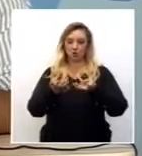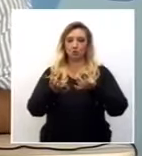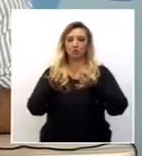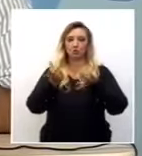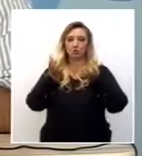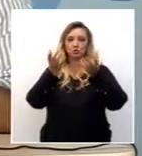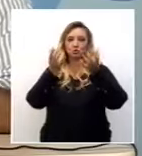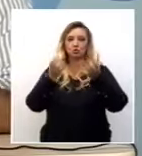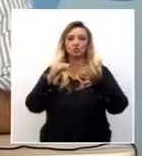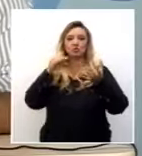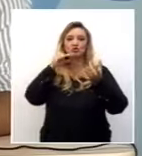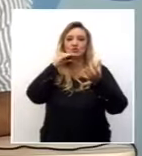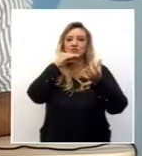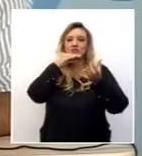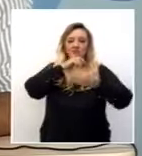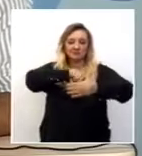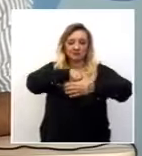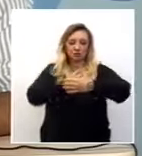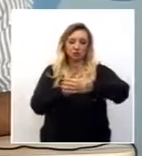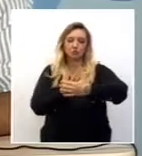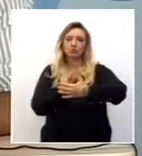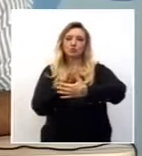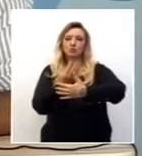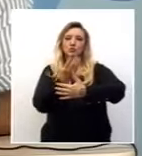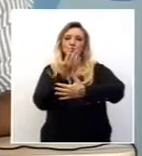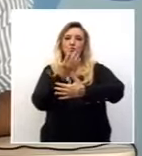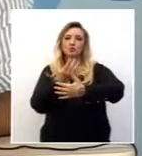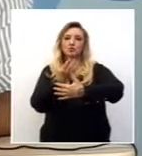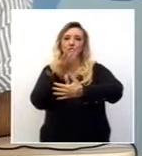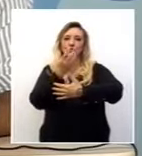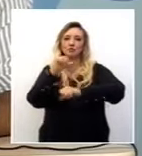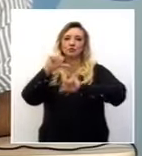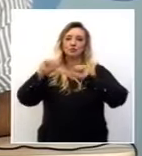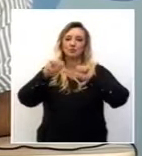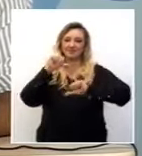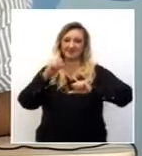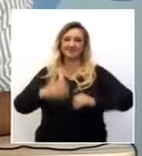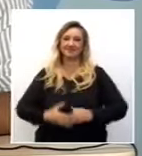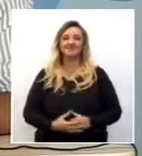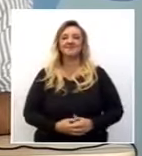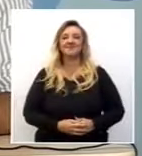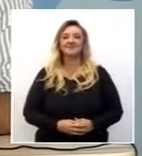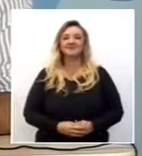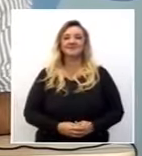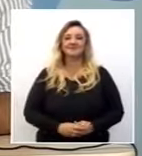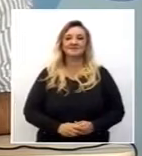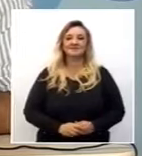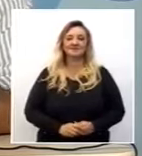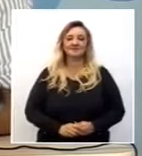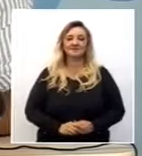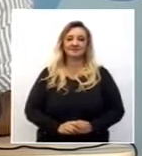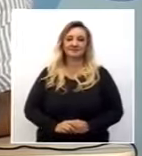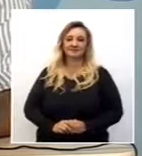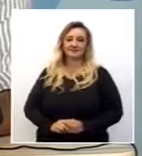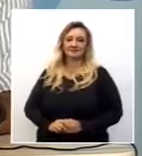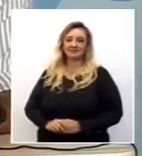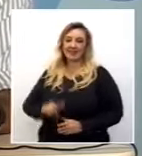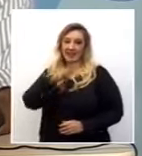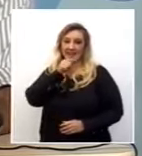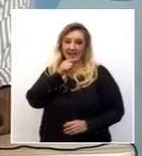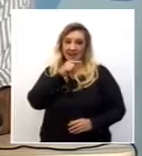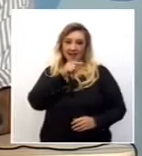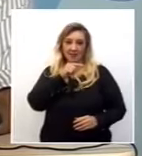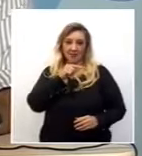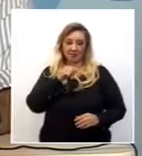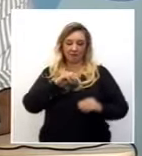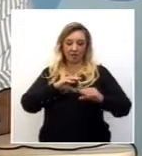vapor saindo da panela, então a gente vê aquela transformação física, né, da passagem do estado físico